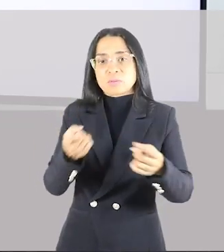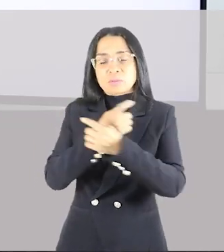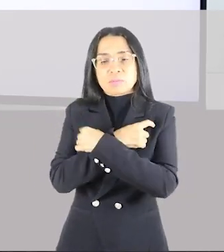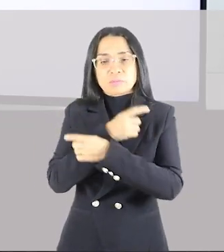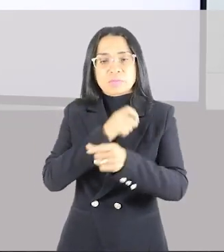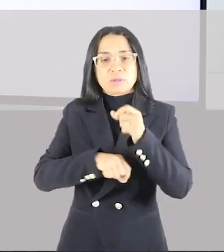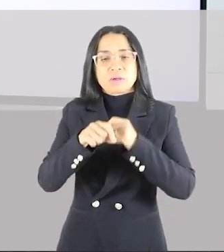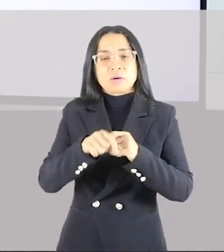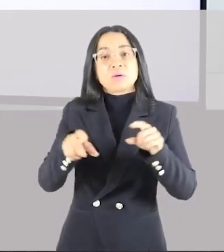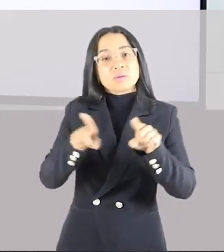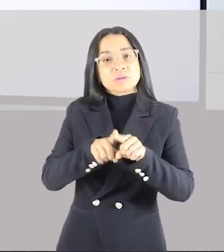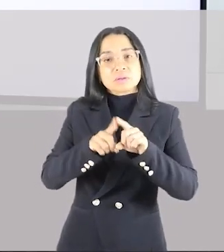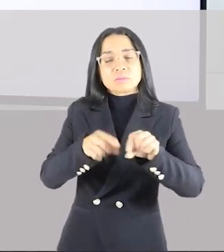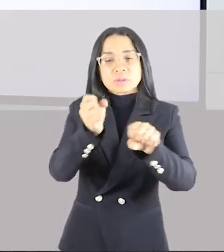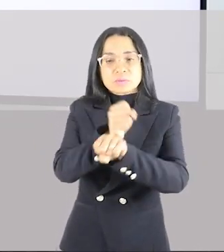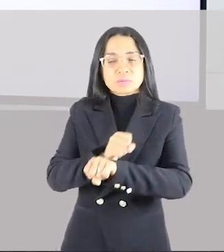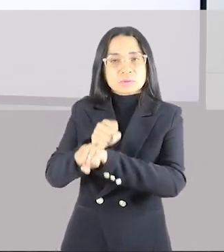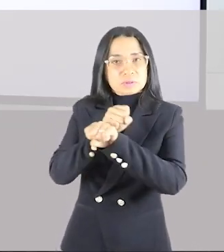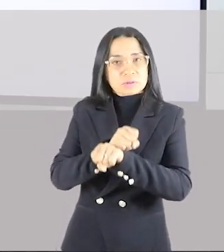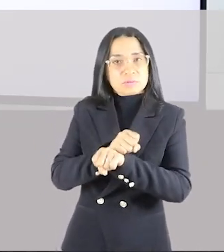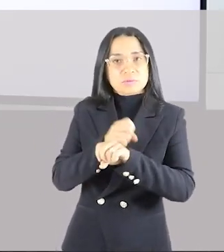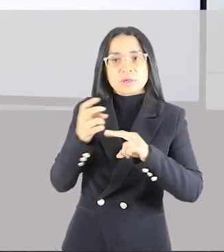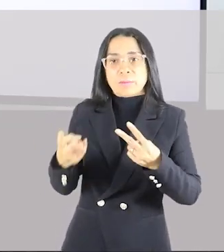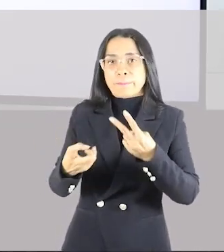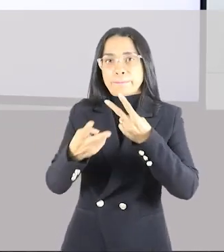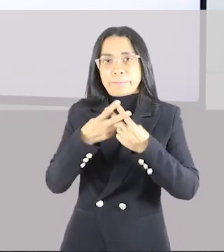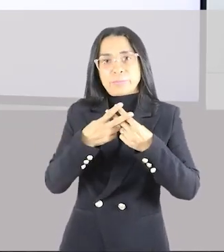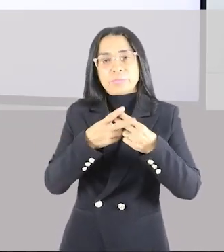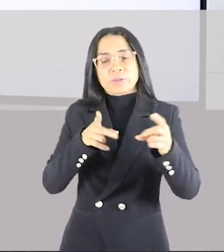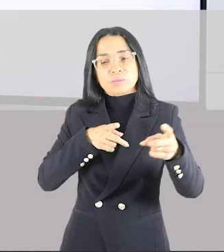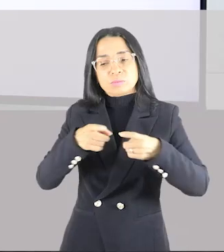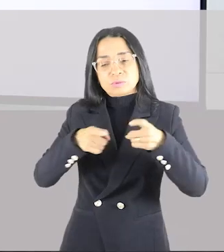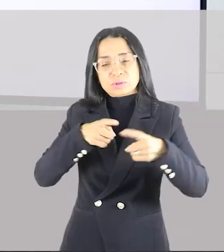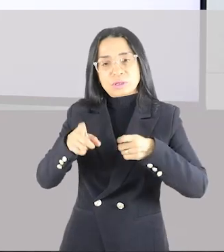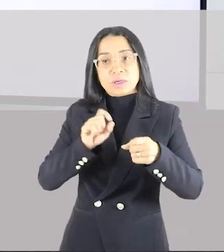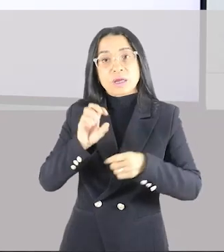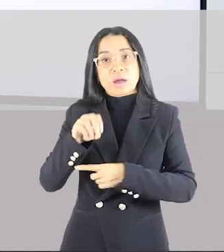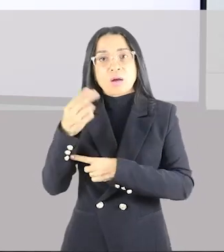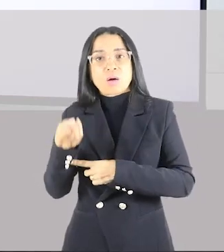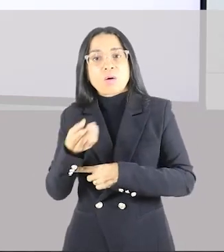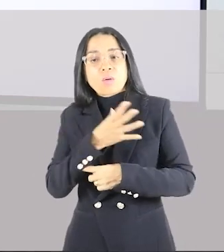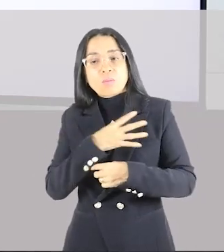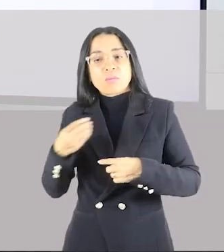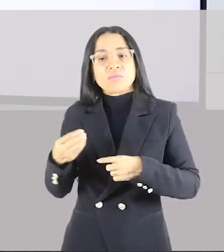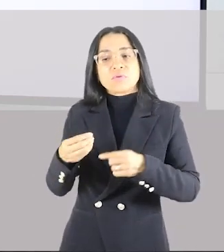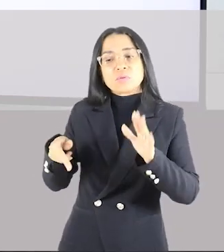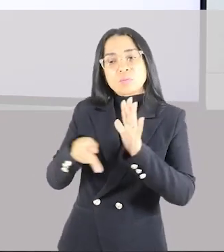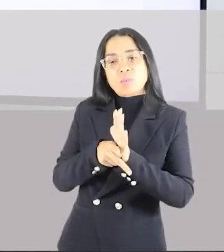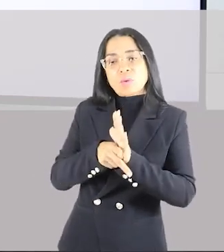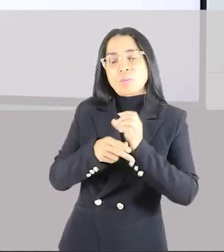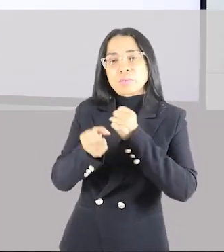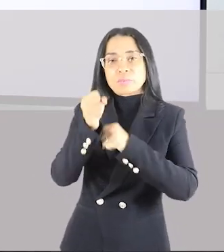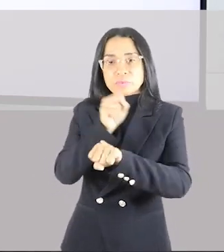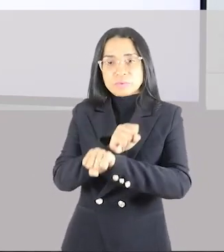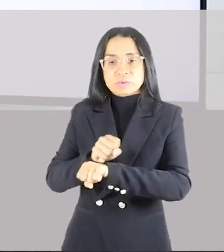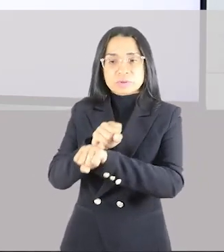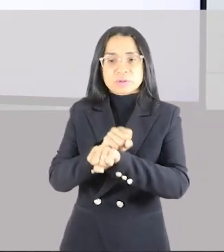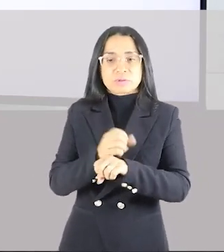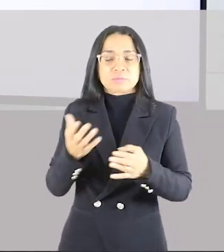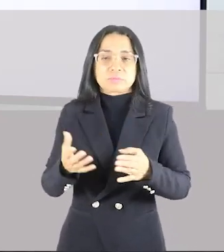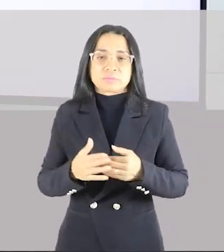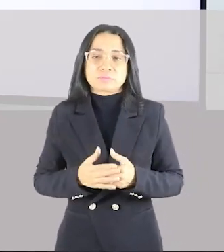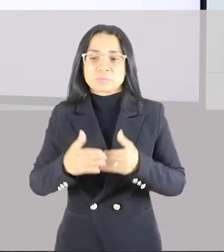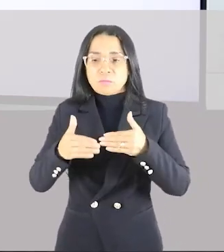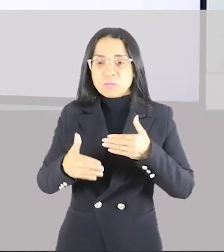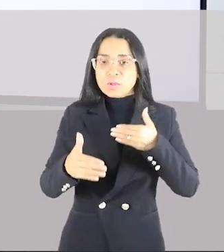de guerra ou filhos de escravos, que geralmente eram provenientes dentro daquilo que nós entendemos como avanço